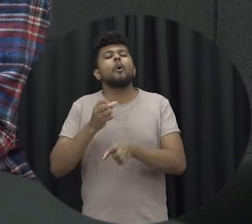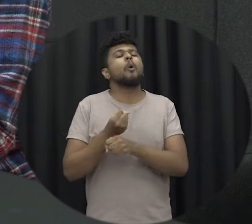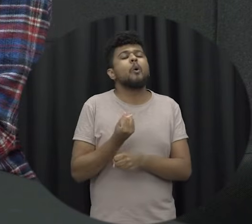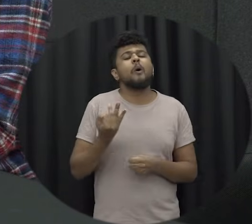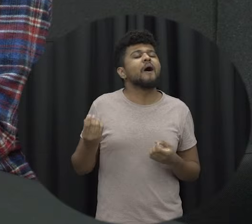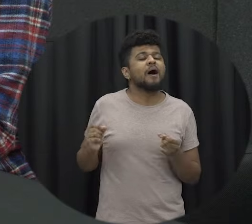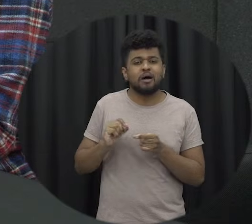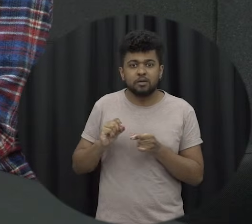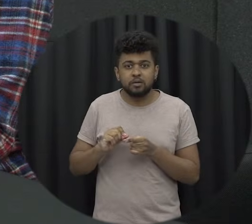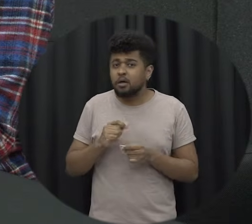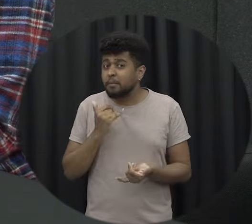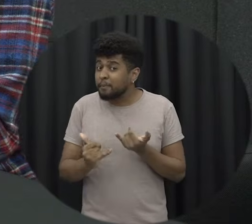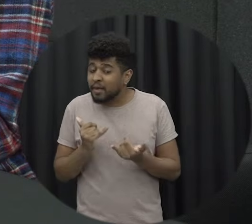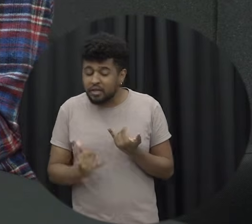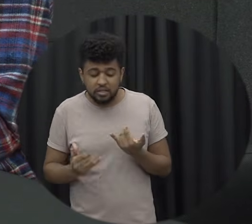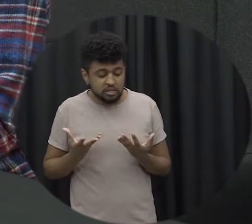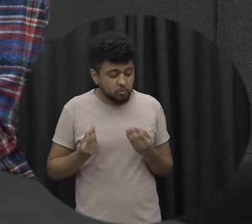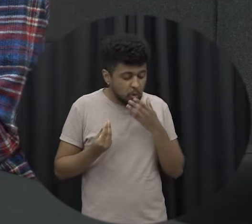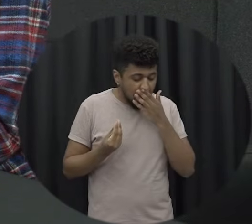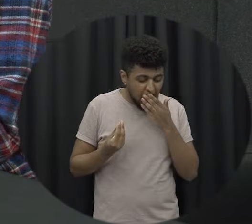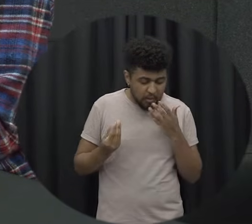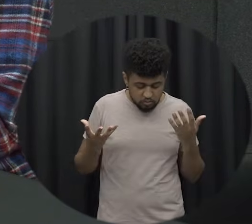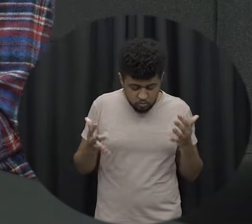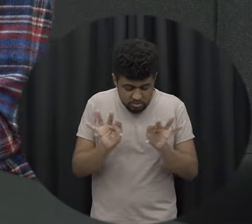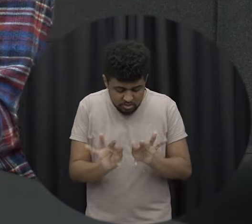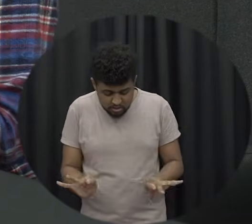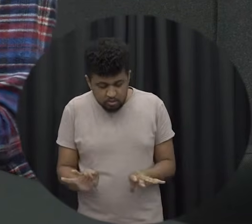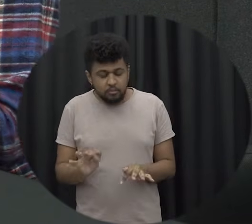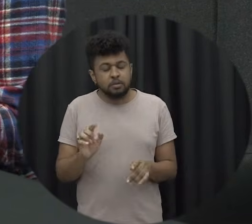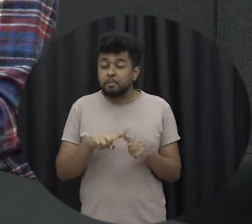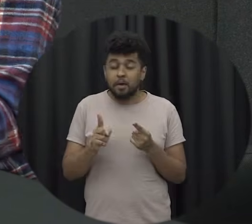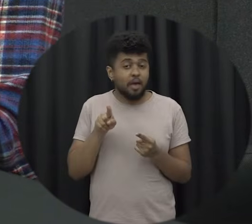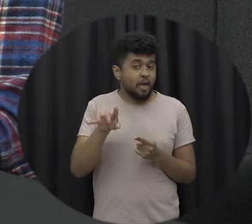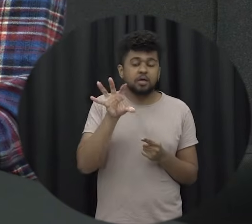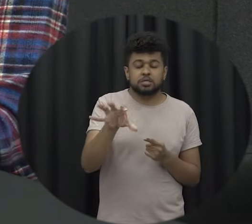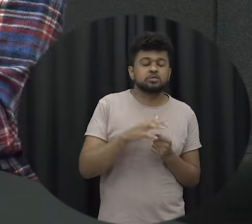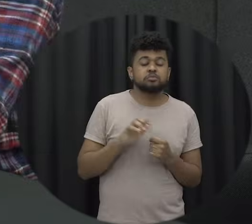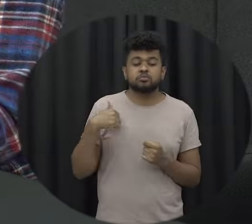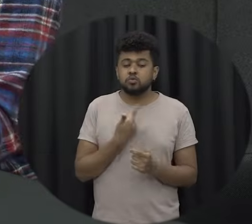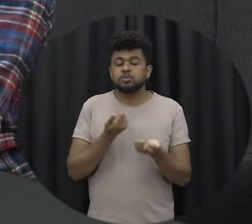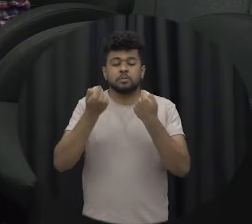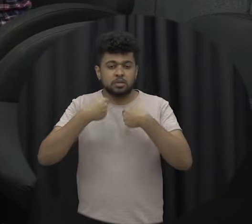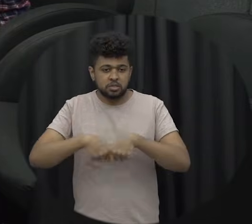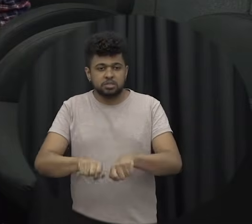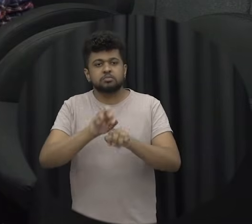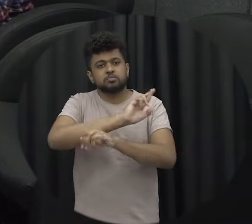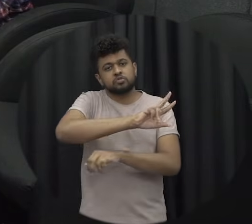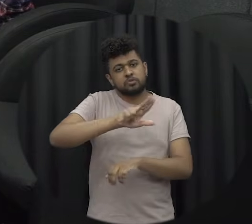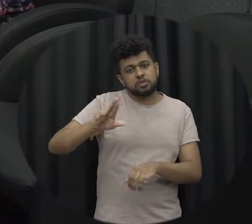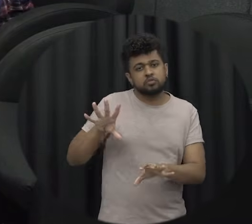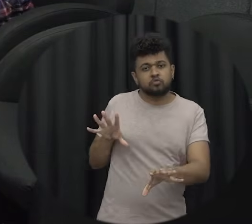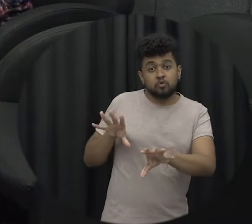Isso parece muito simples, mas é isso. A gente precisa, nas diferentes